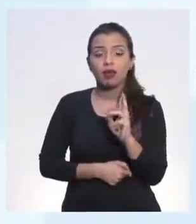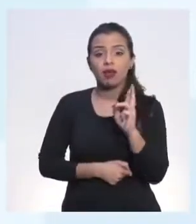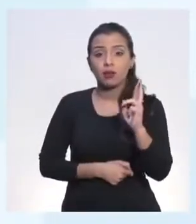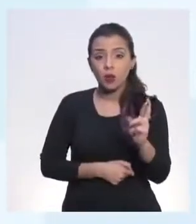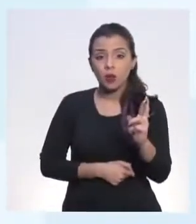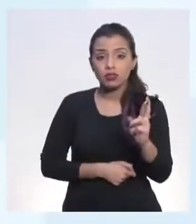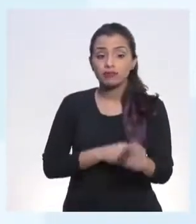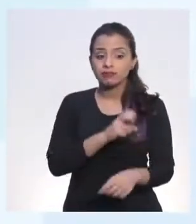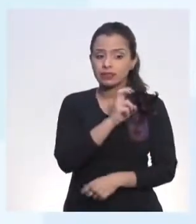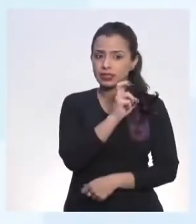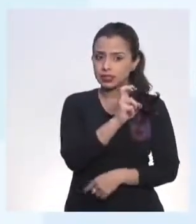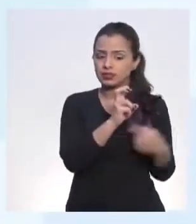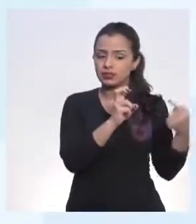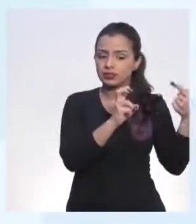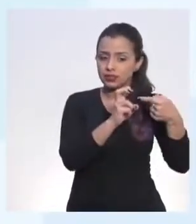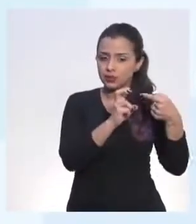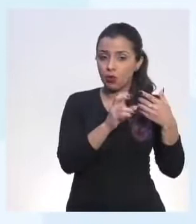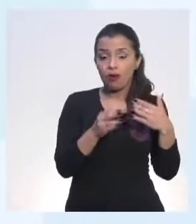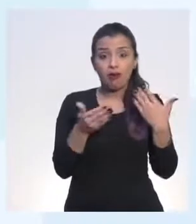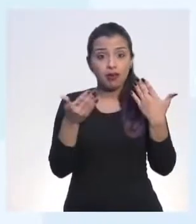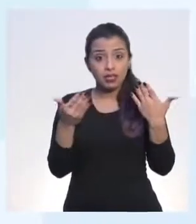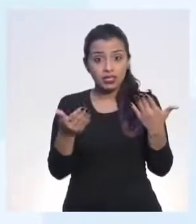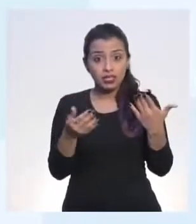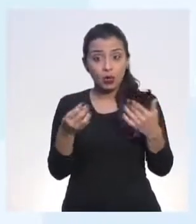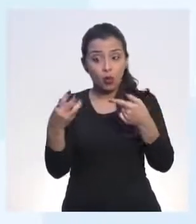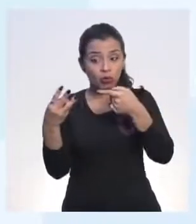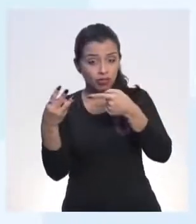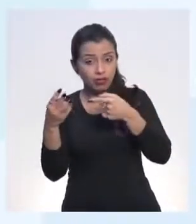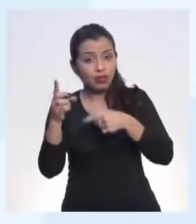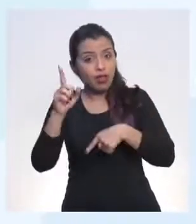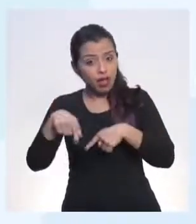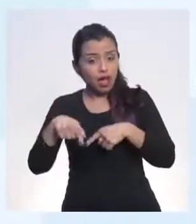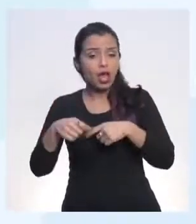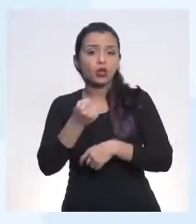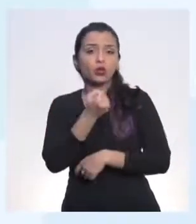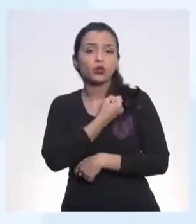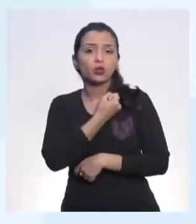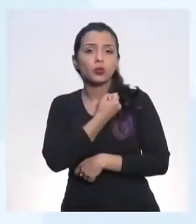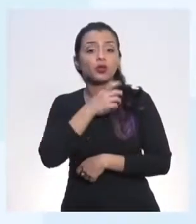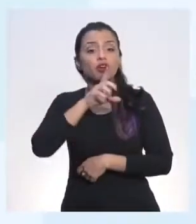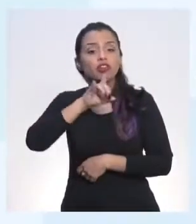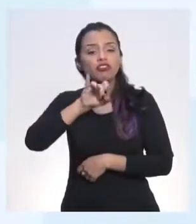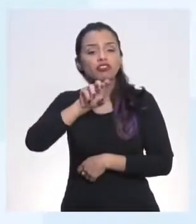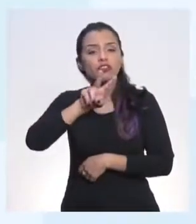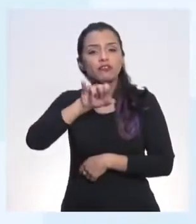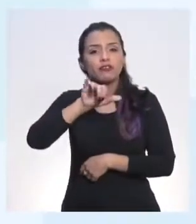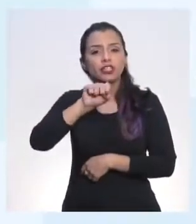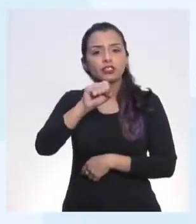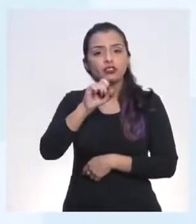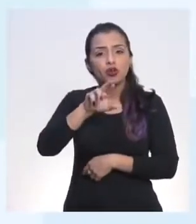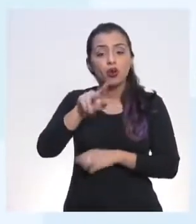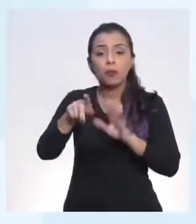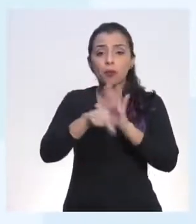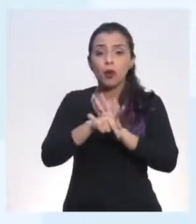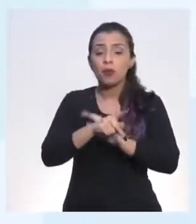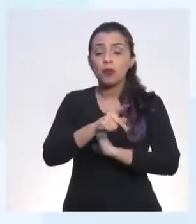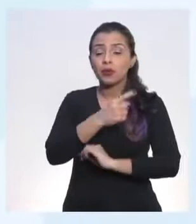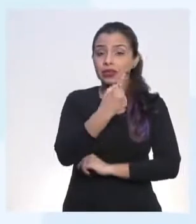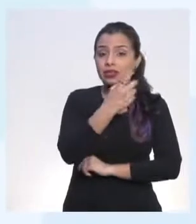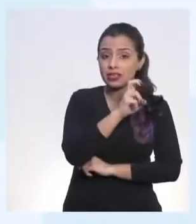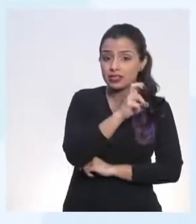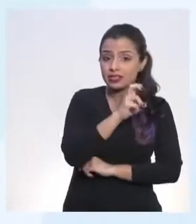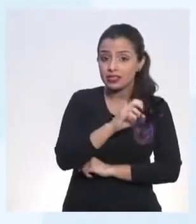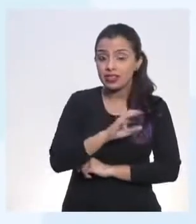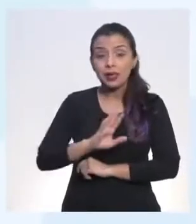tenho 5. Então, eu posso dizer, então, que o 3 é divisor do 15 e o 5 também é divisor